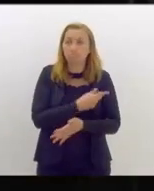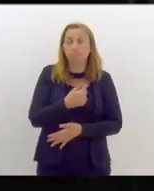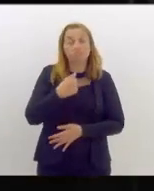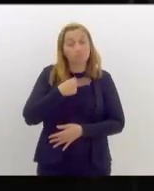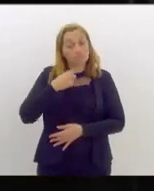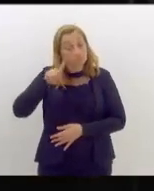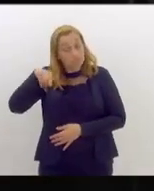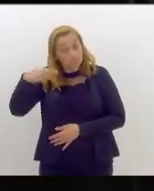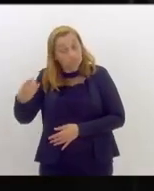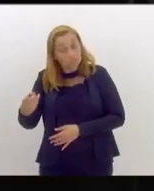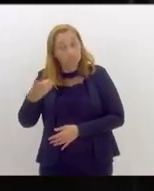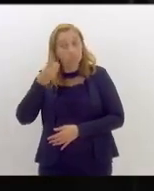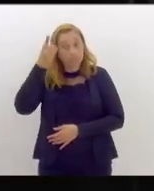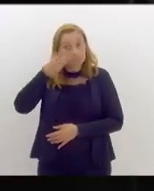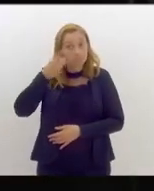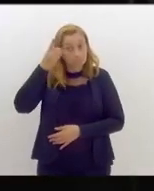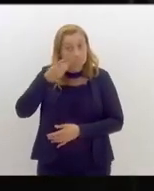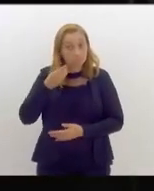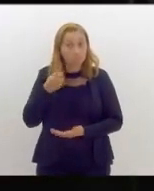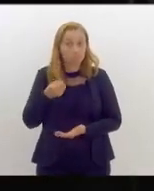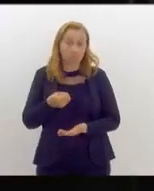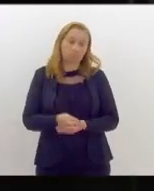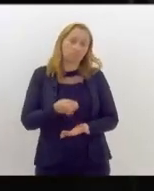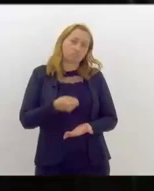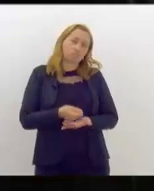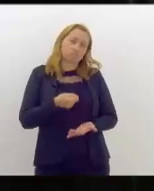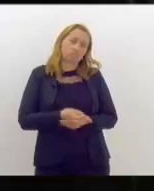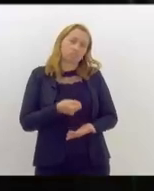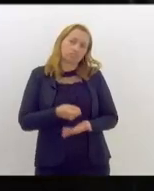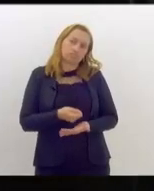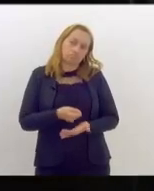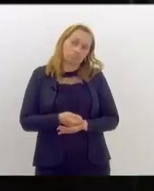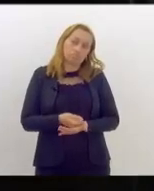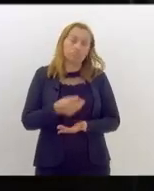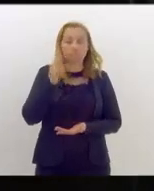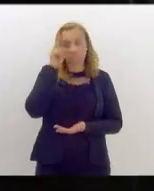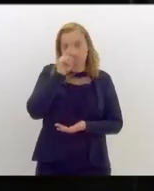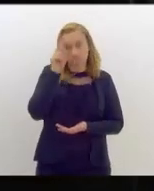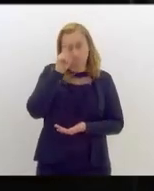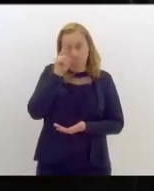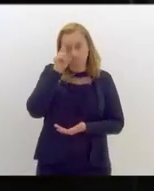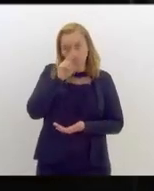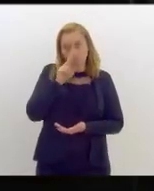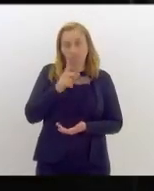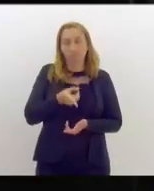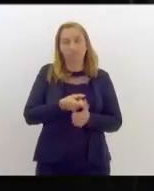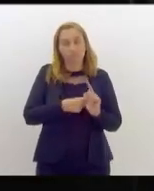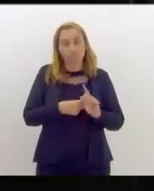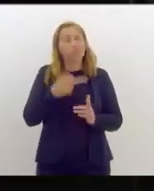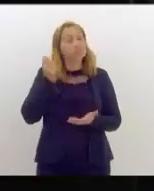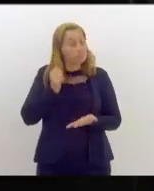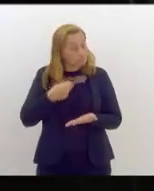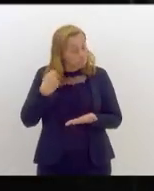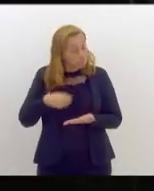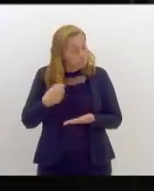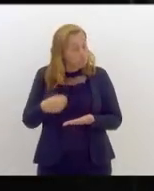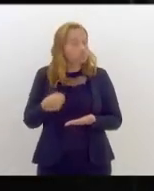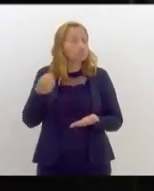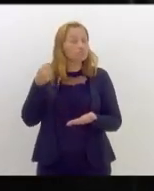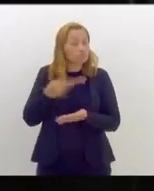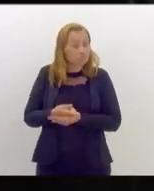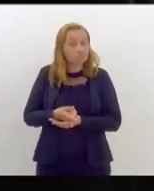em Outros tantos deputados estaremos aqui para lembrar que esse débito precisa ser